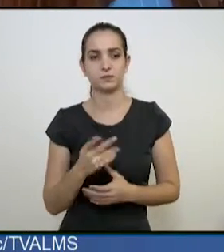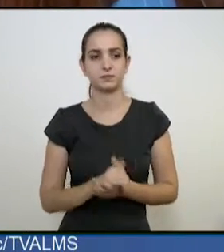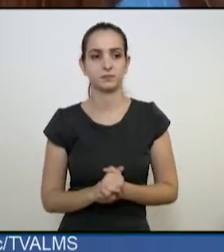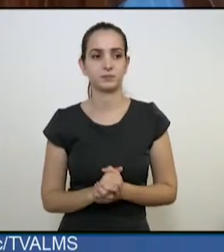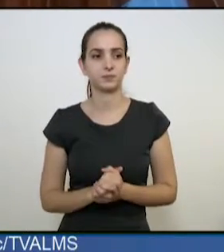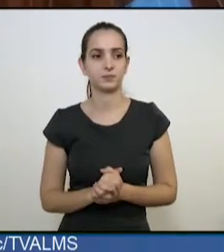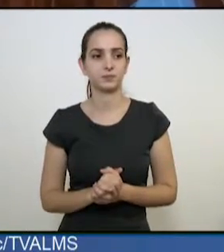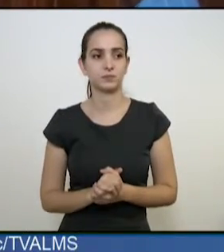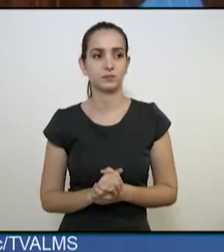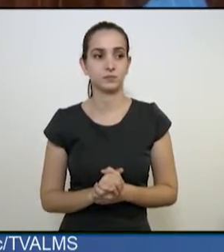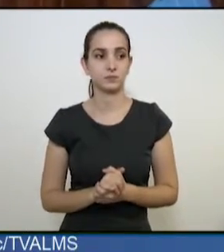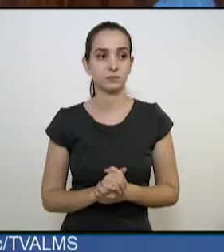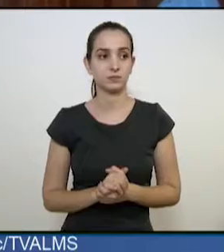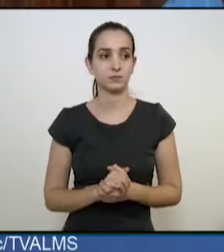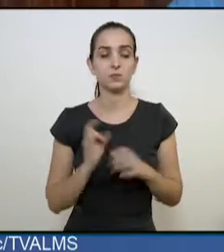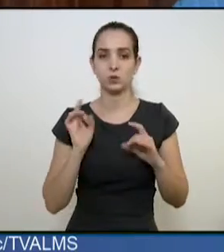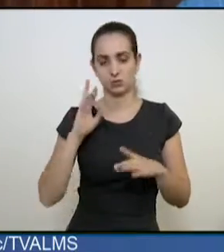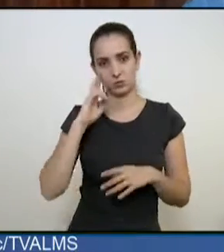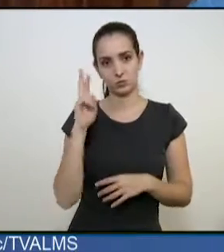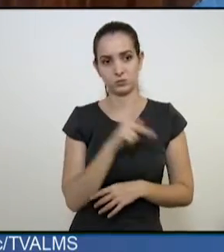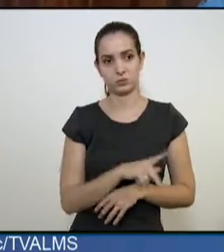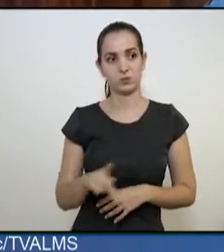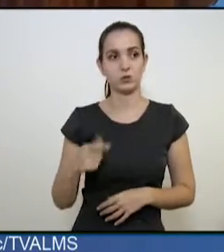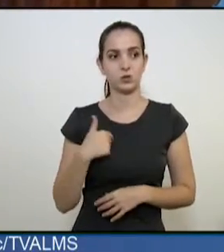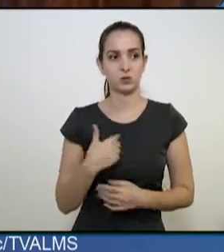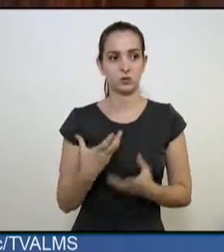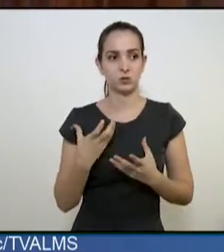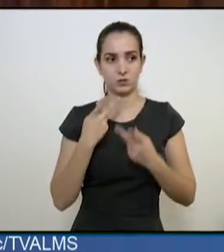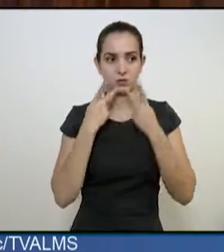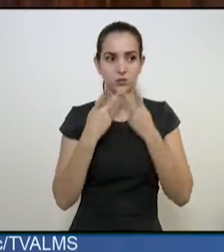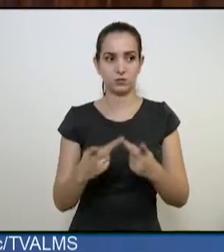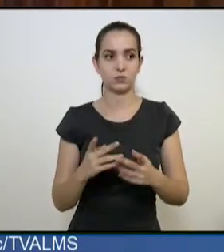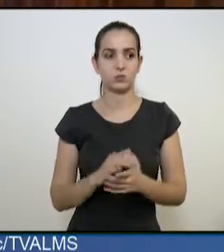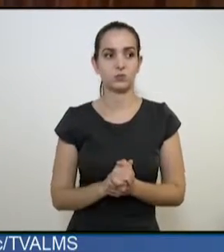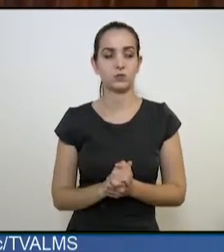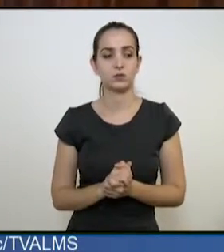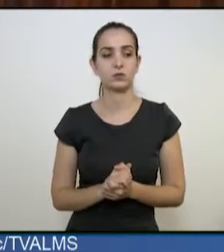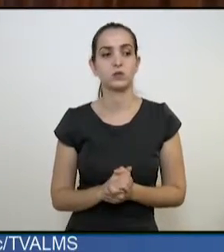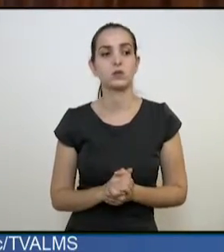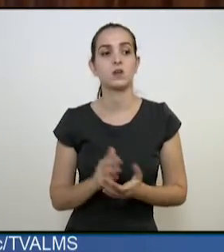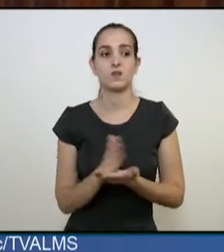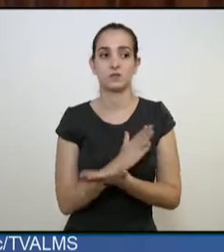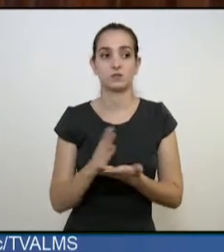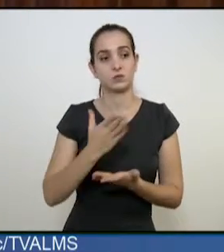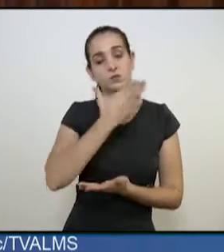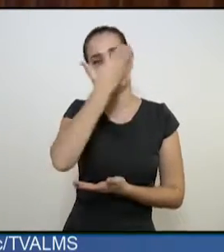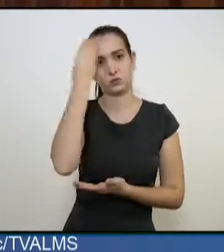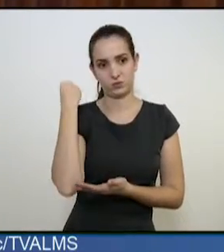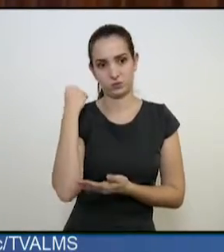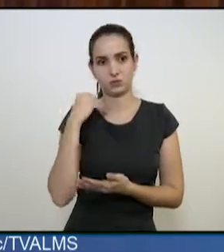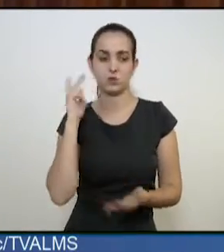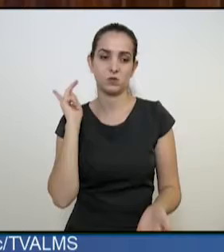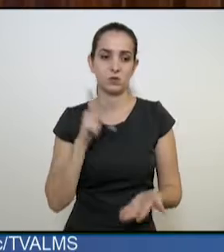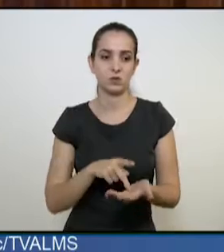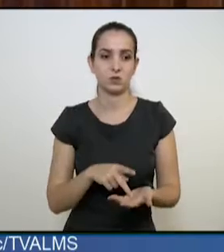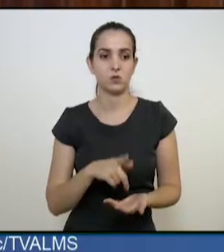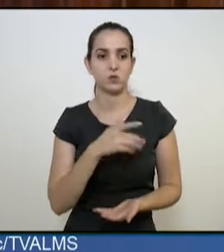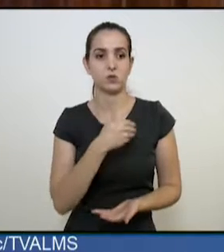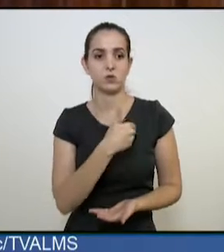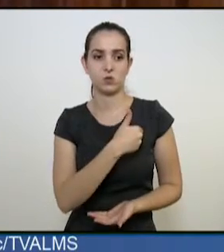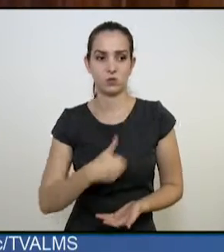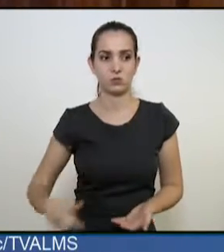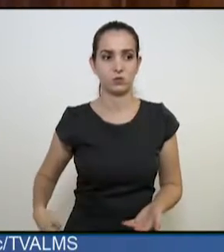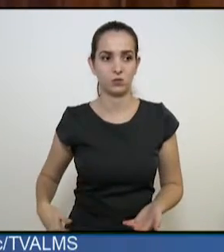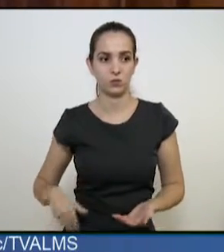Será suficiente, presidente. Eu quero dizer que nisso tudo estão se esquecendo, na verdade, o governo